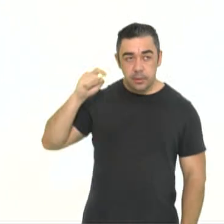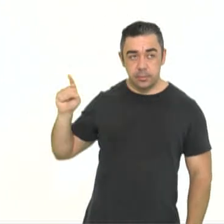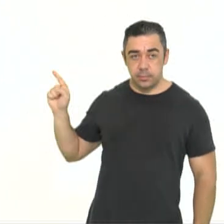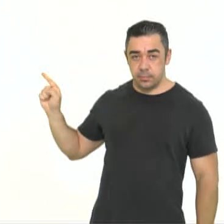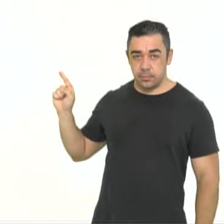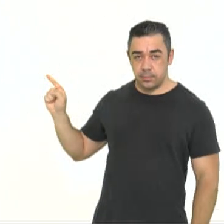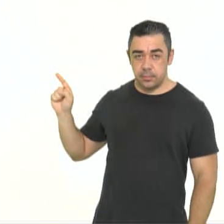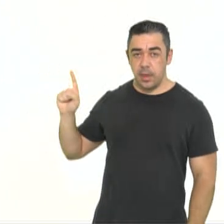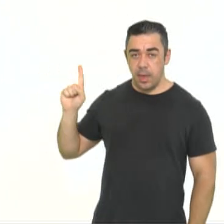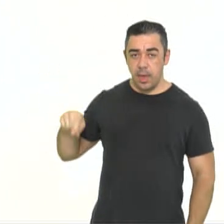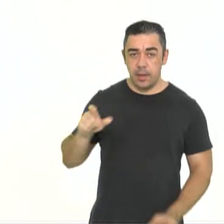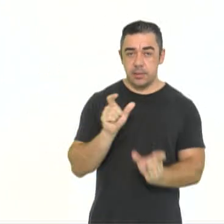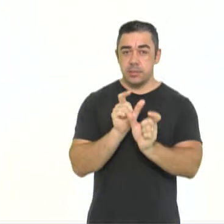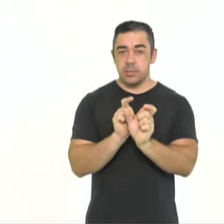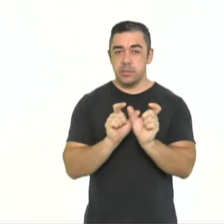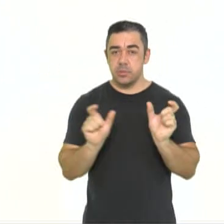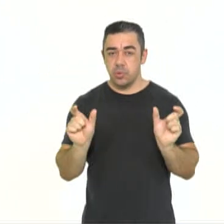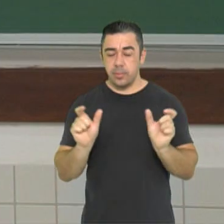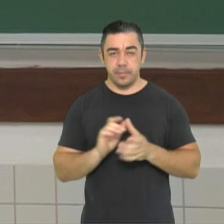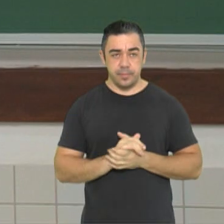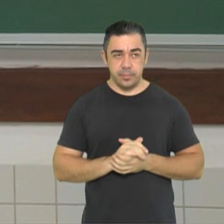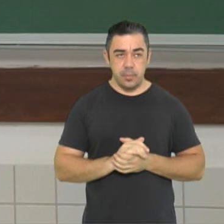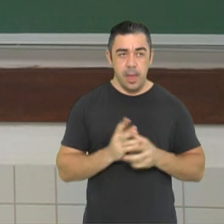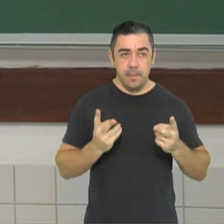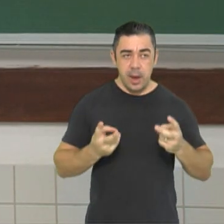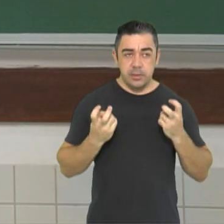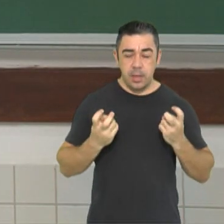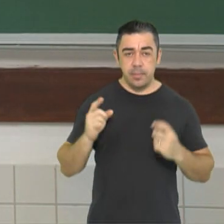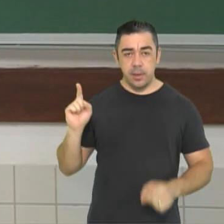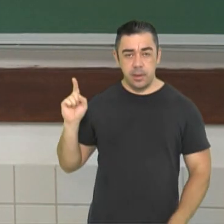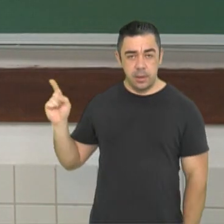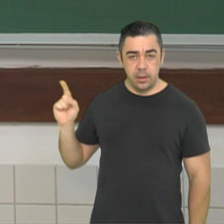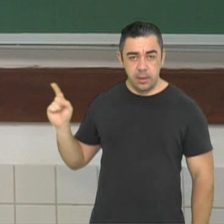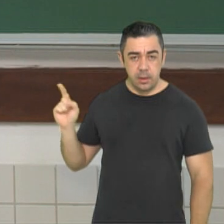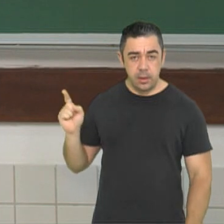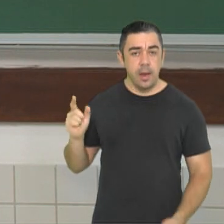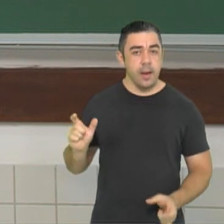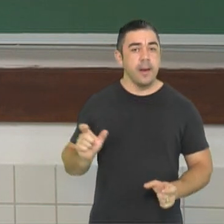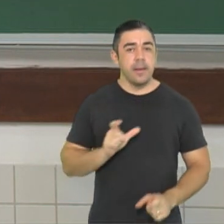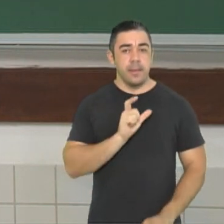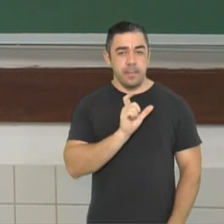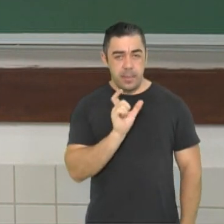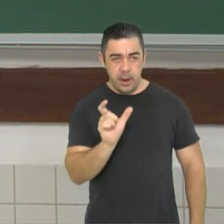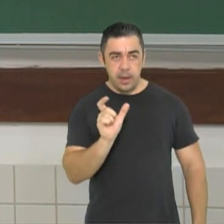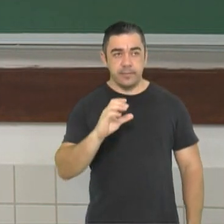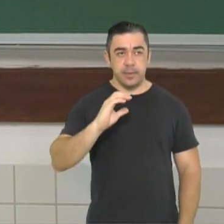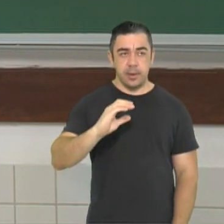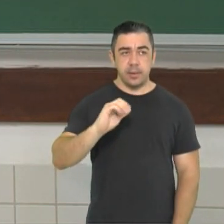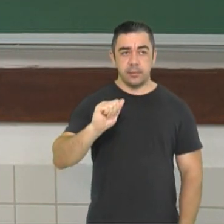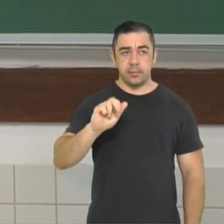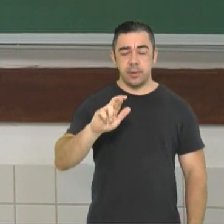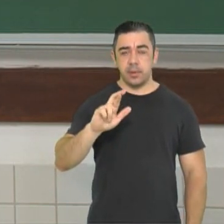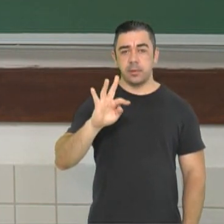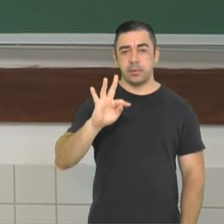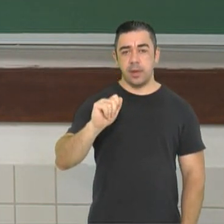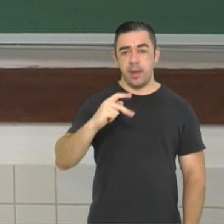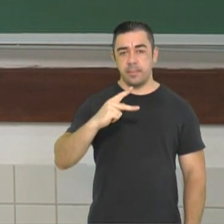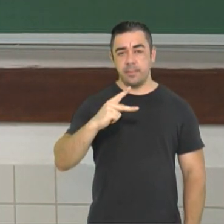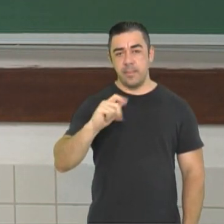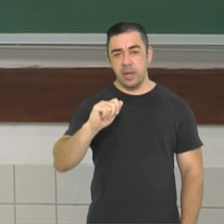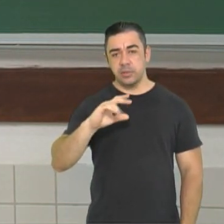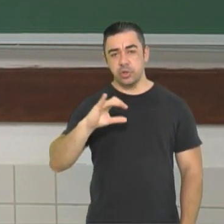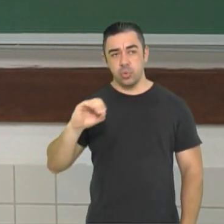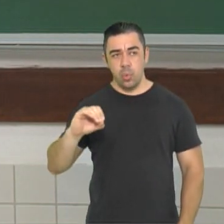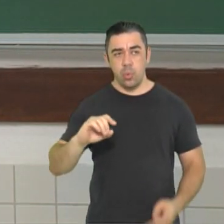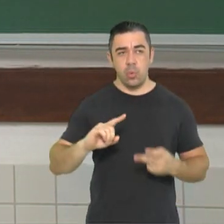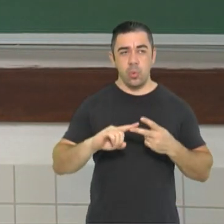por sinônimos. Então, observe quais são as palavras destacadas. Estão vendo que está marcado ali mais escuro? Então, quais são